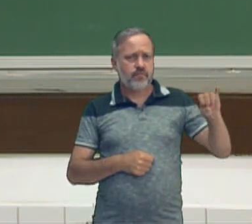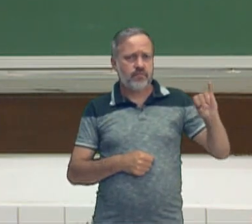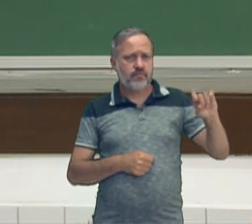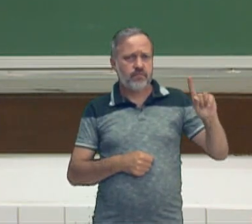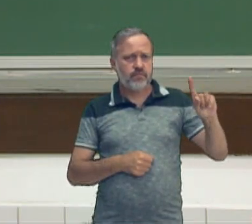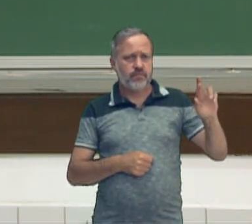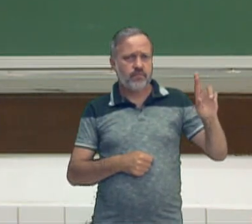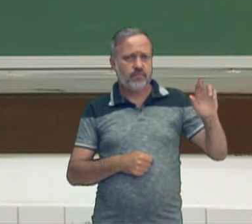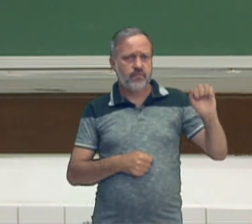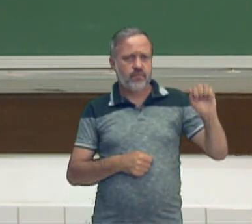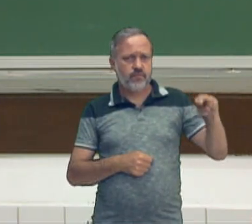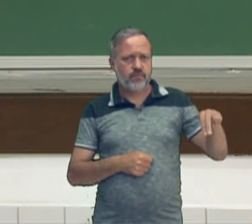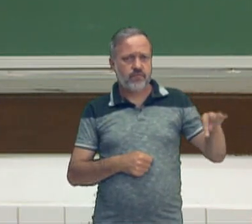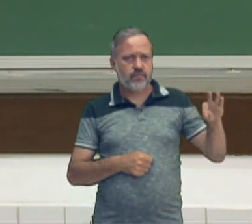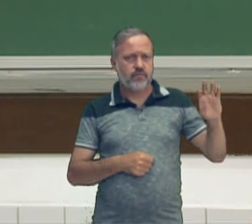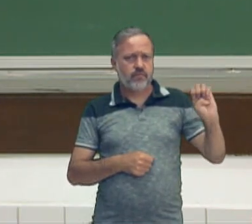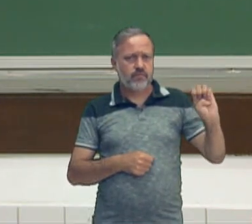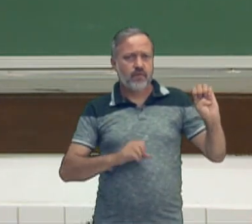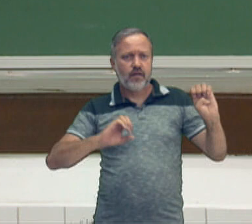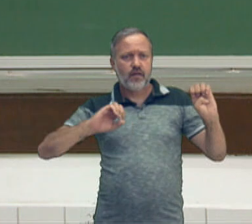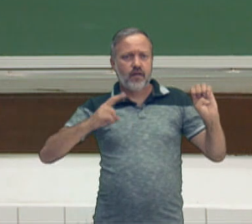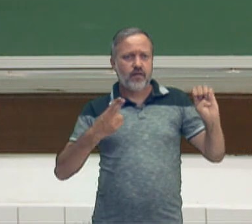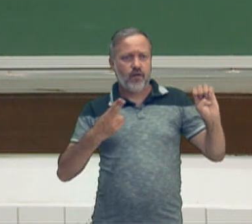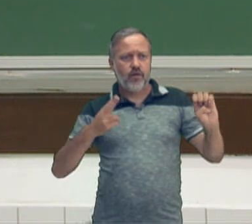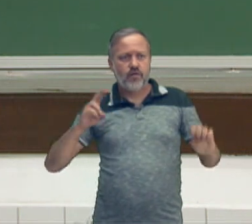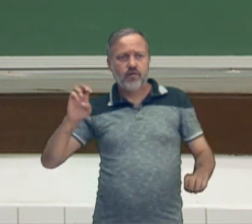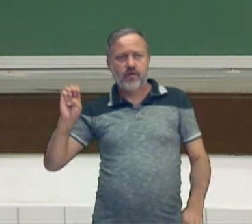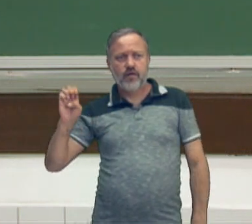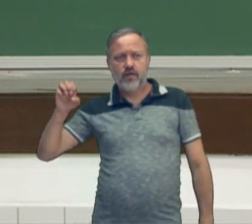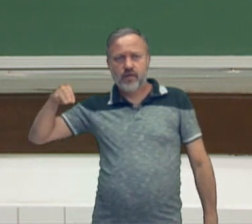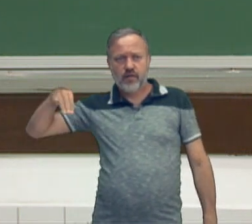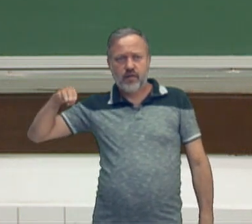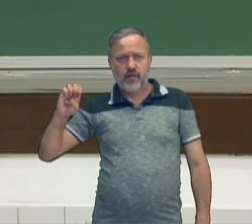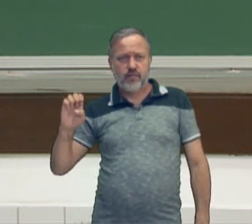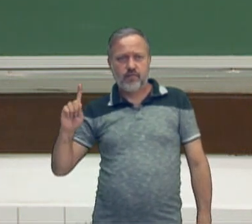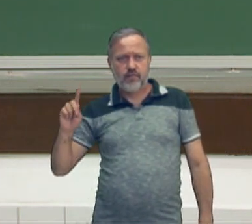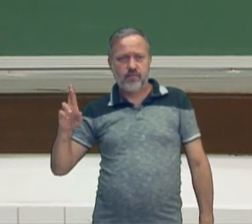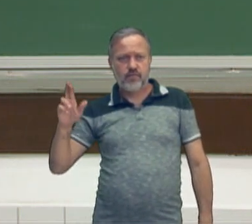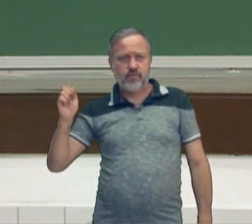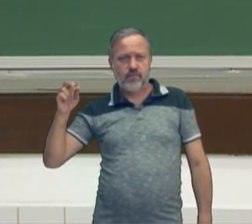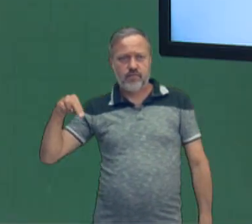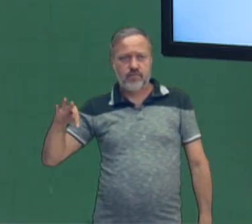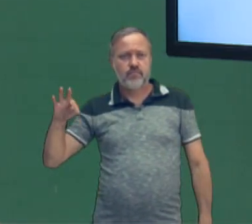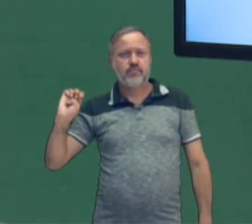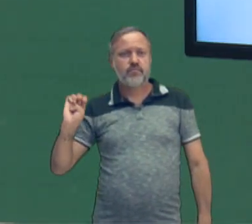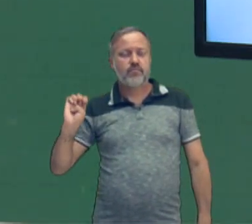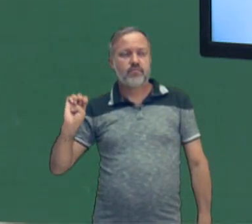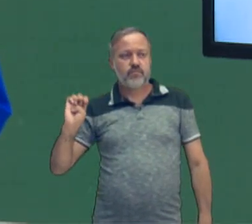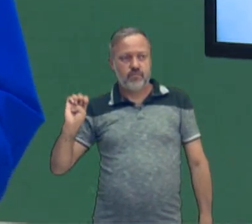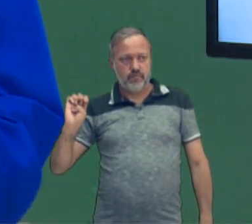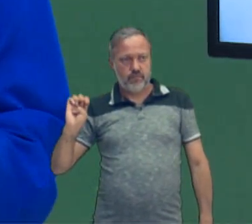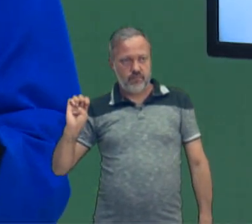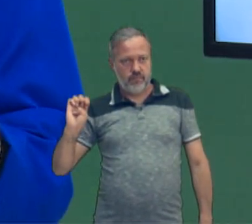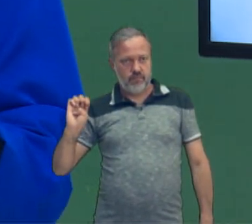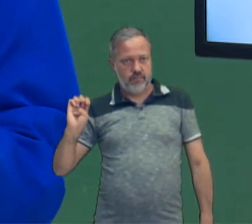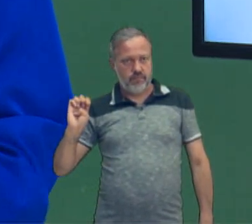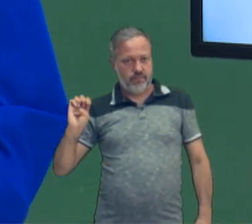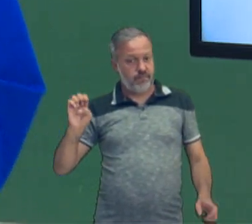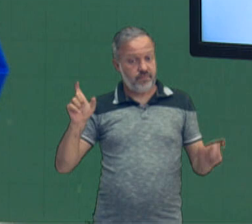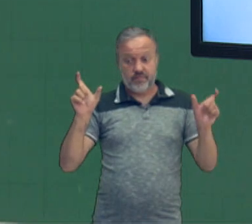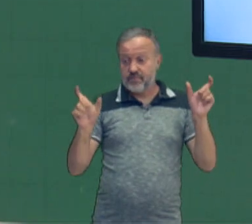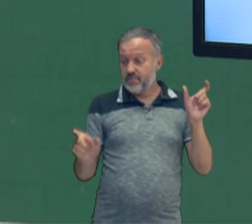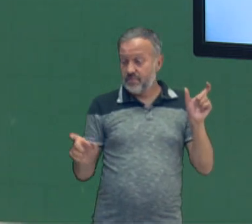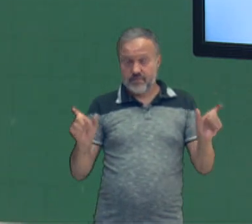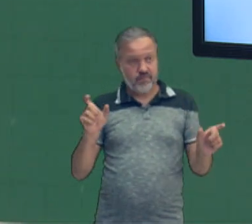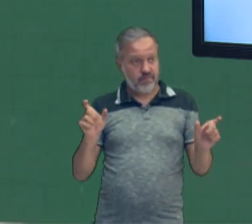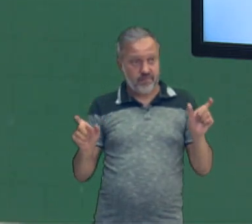Muito bem. Se você falou depende, você também está errado. Porque eu não sou nem um imigrante, e nem